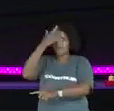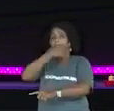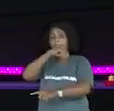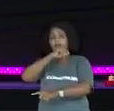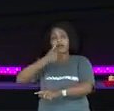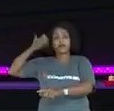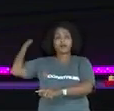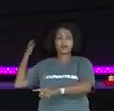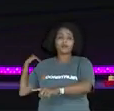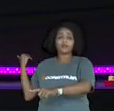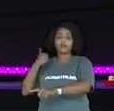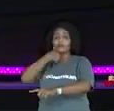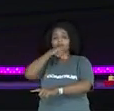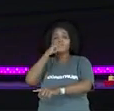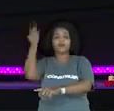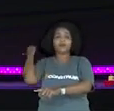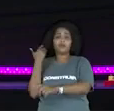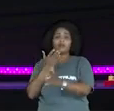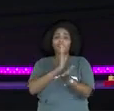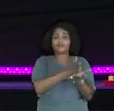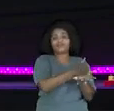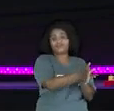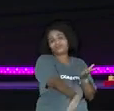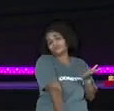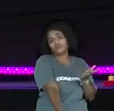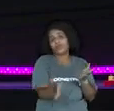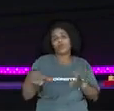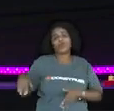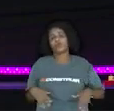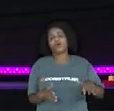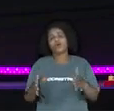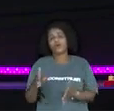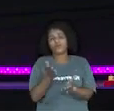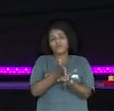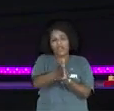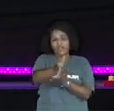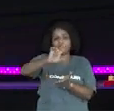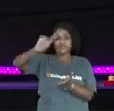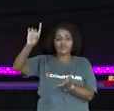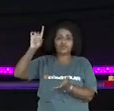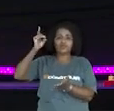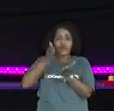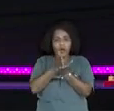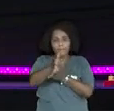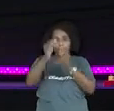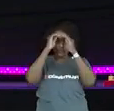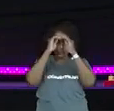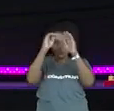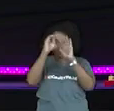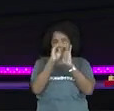antepassados logo se desviaram do caminho pelo qual seus antepassados de um andado o caminho da Obediência